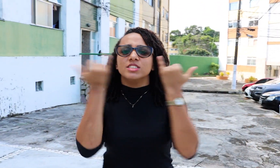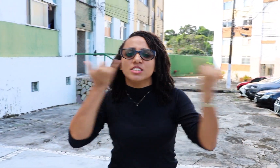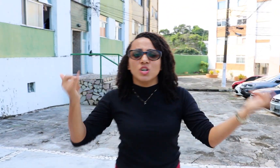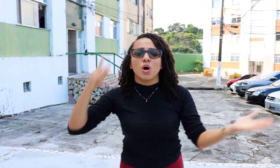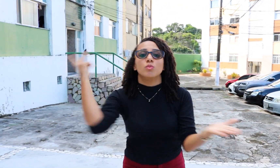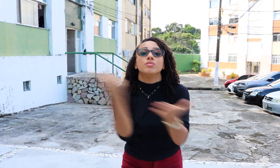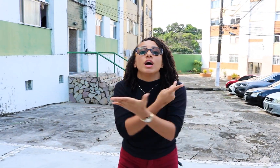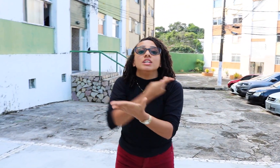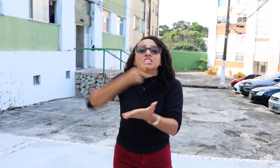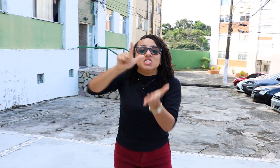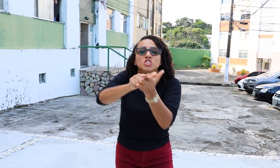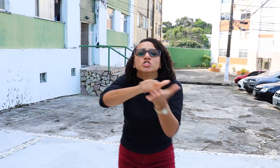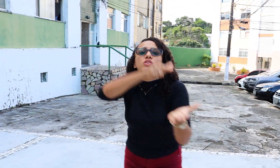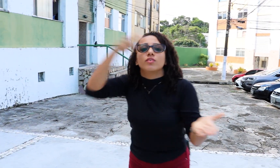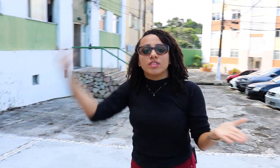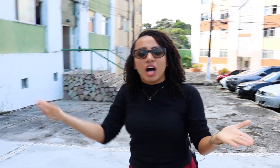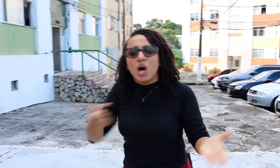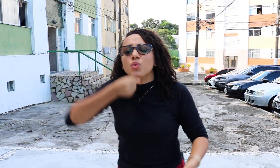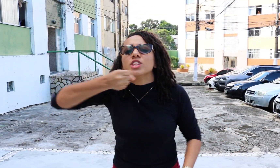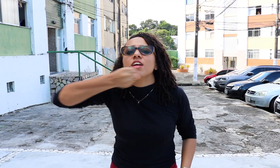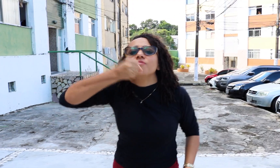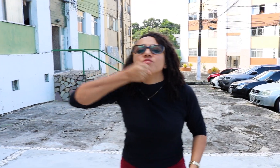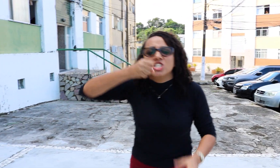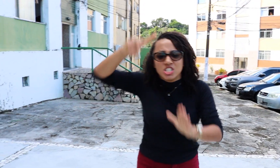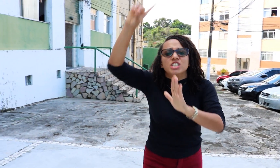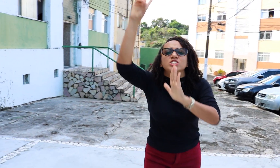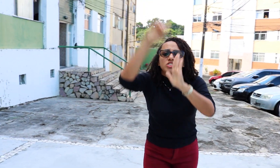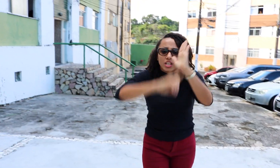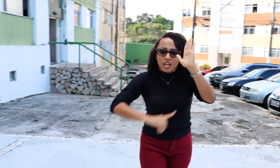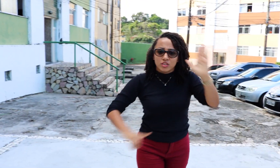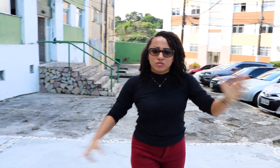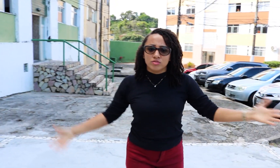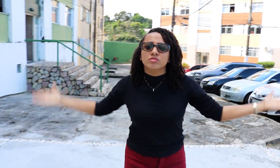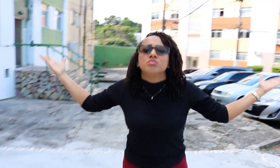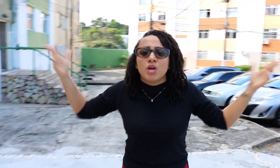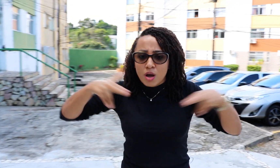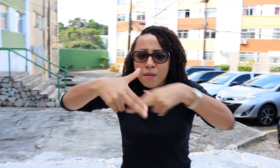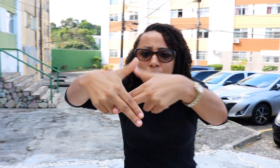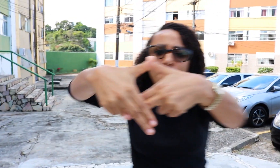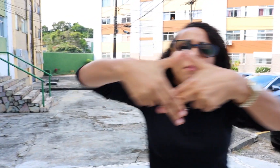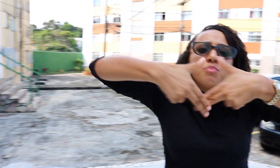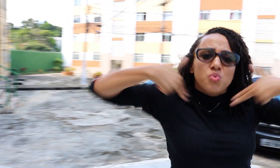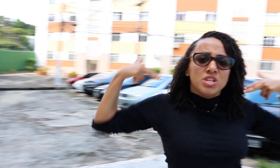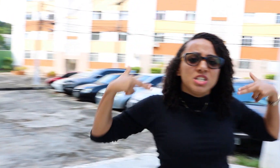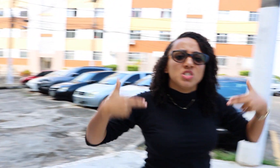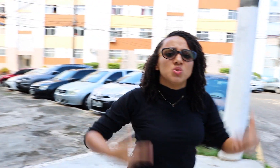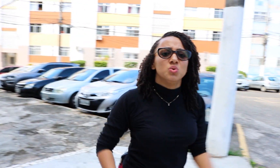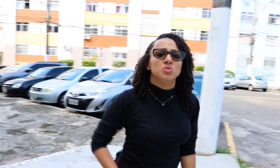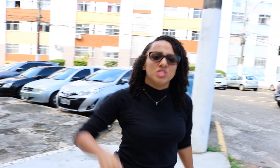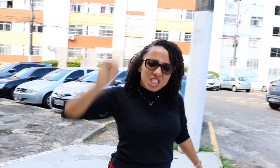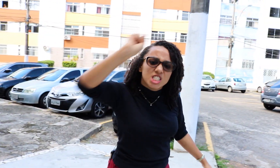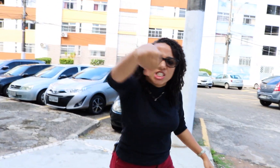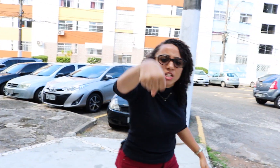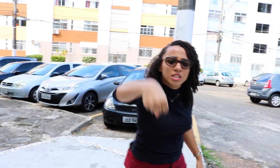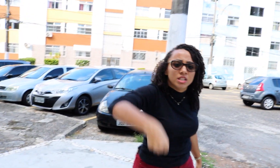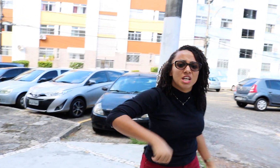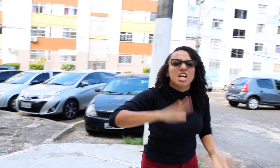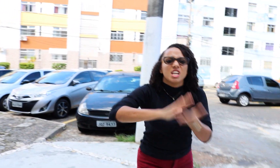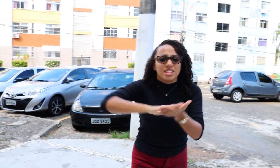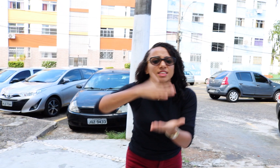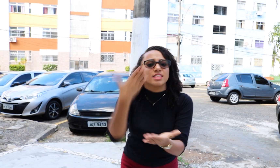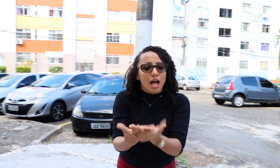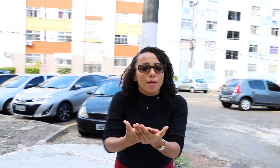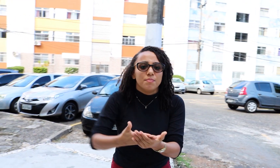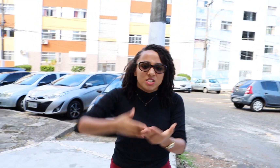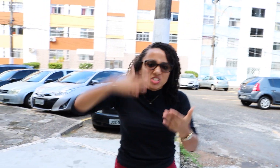As informações, os acontecimentos de jornais, as entrevistas. Temos direito sim. Por isso eu digo